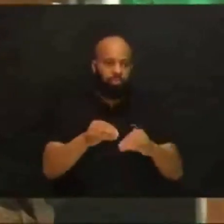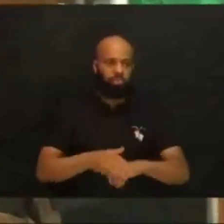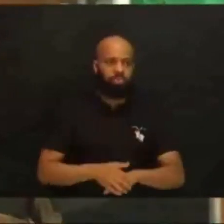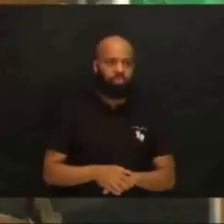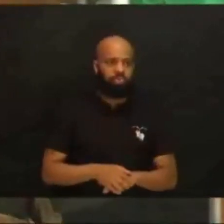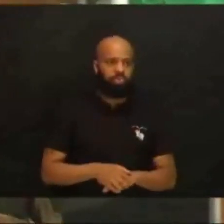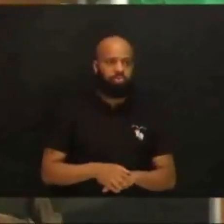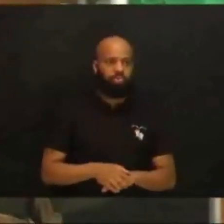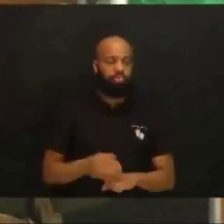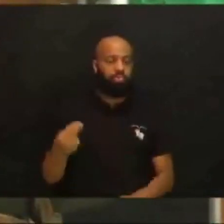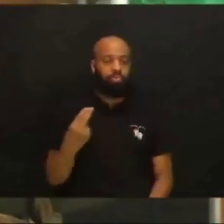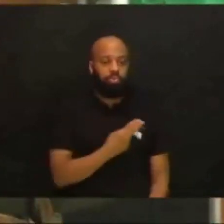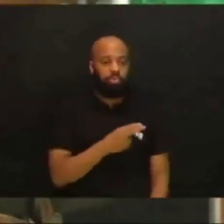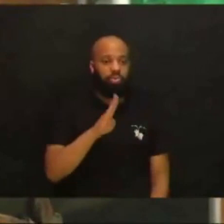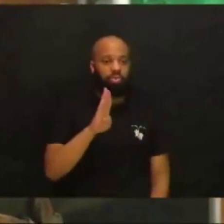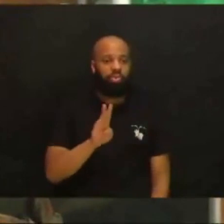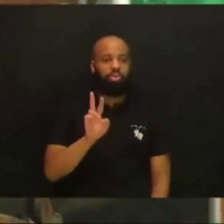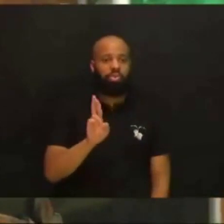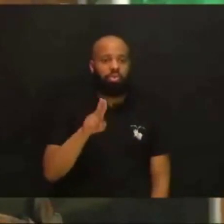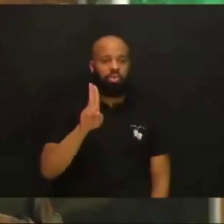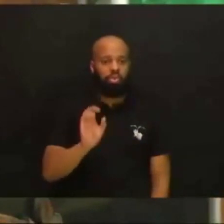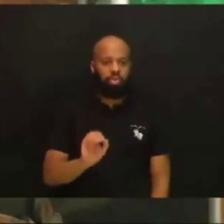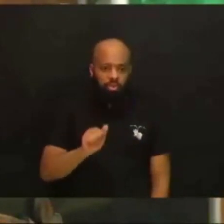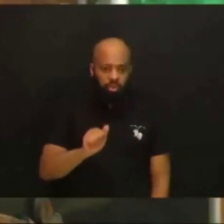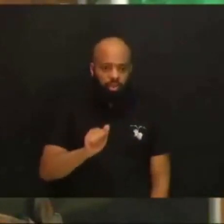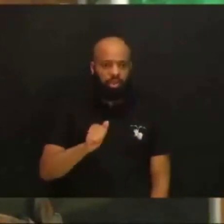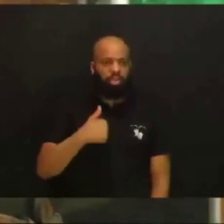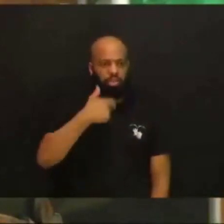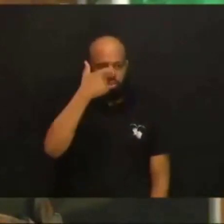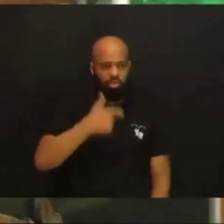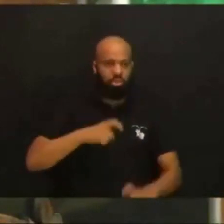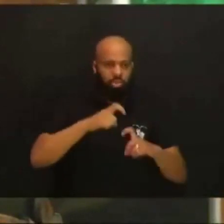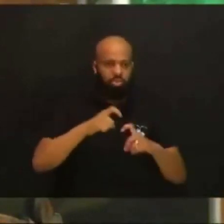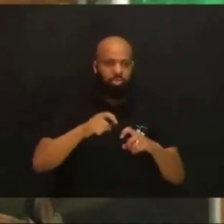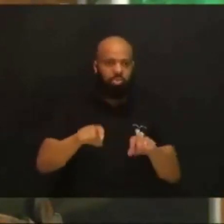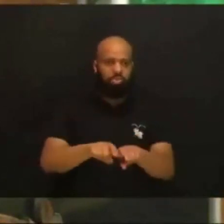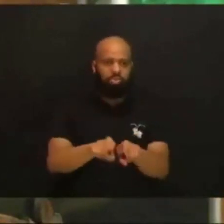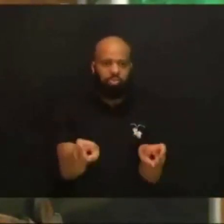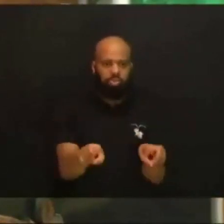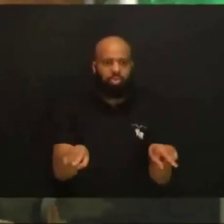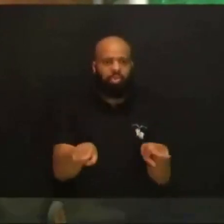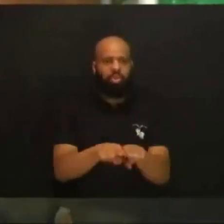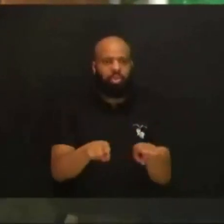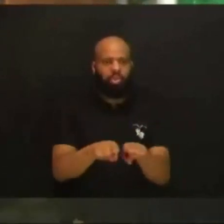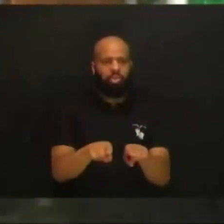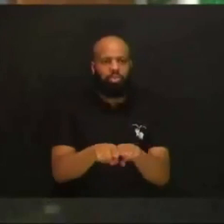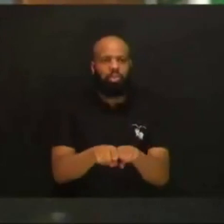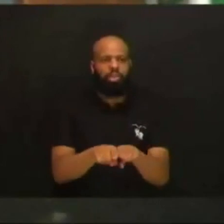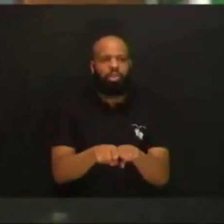Então, me chamo Bruna, como já foi apresentada, sou médica, ginecologista e obstetra. Então, para